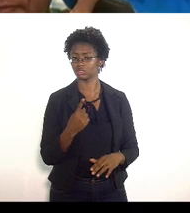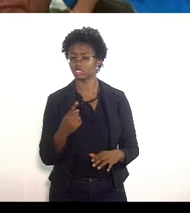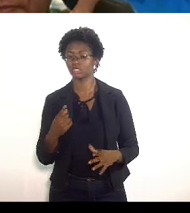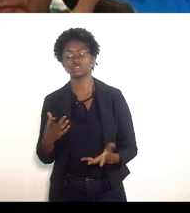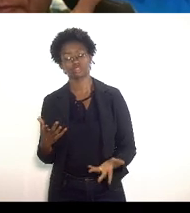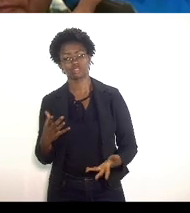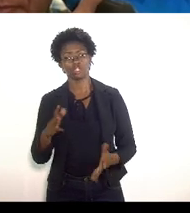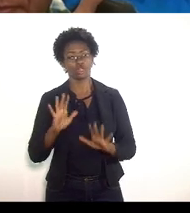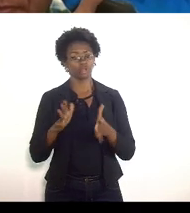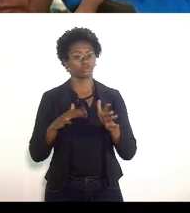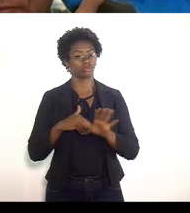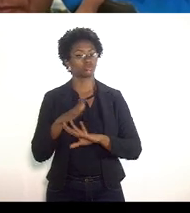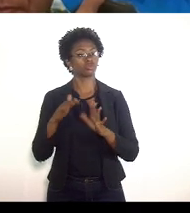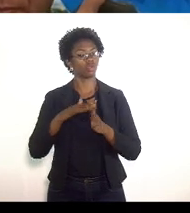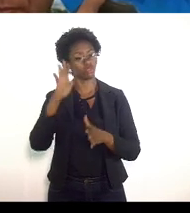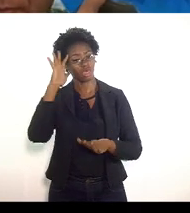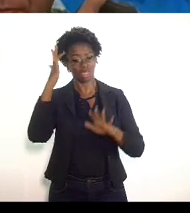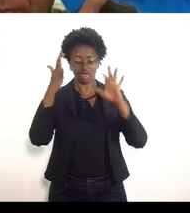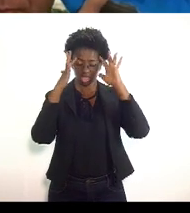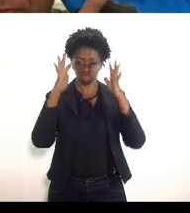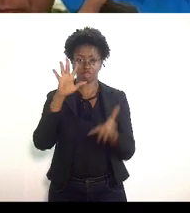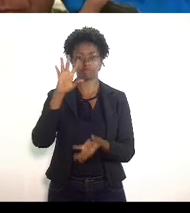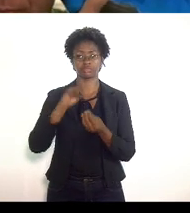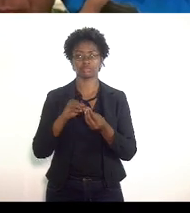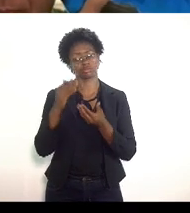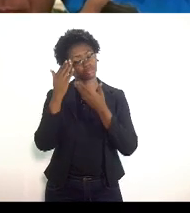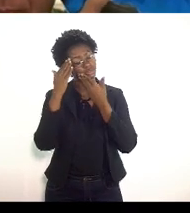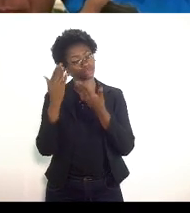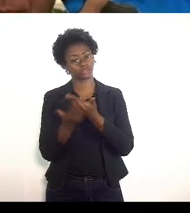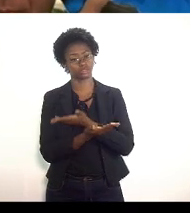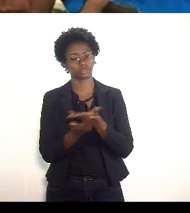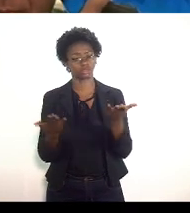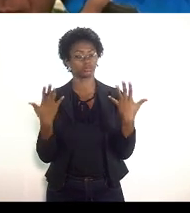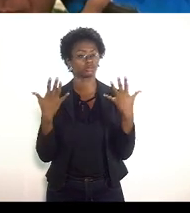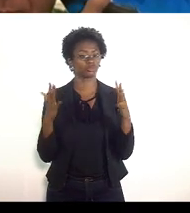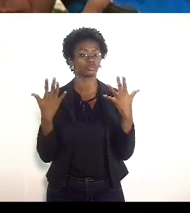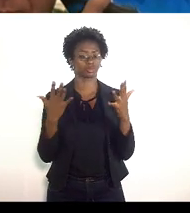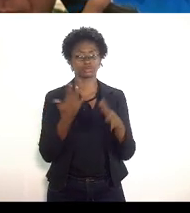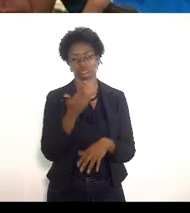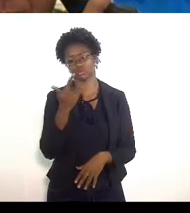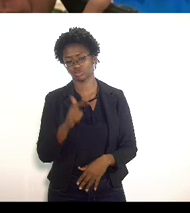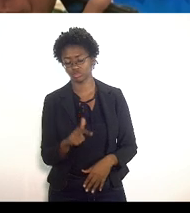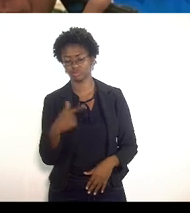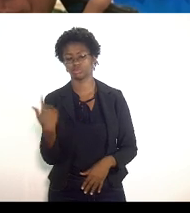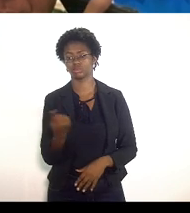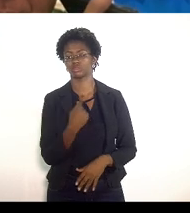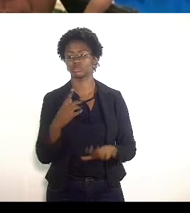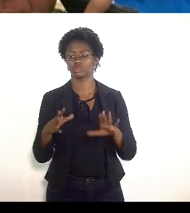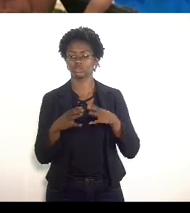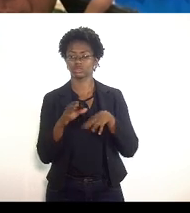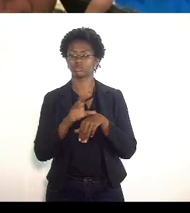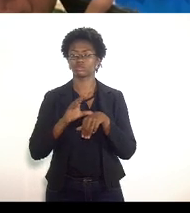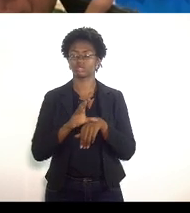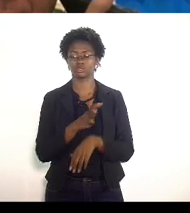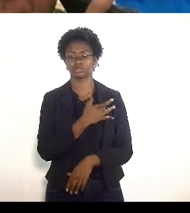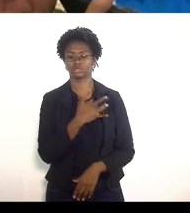questões encaminhadas de forma concreta e objetiva. Obrigada aí, parabéns mais uma vez pela nossa Comissão de Saúde, a nossa guerreira Rejane,